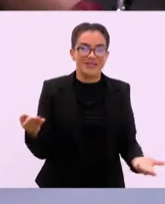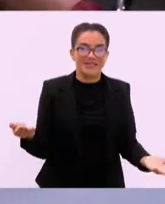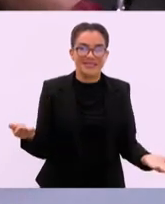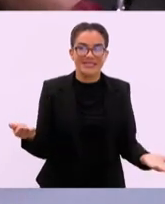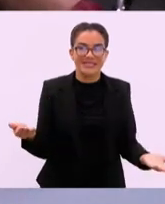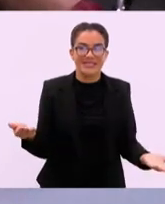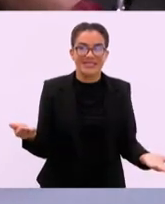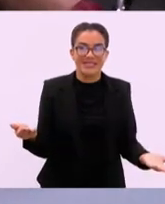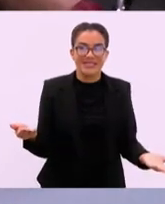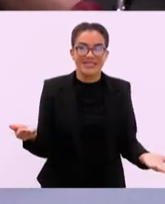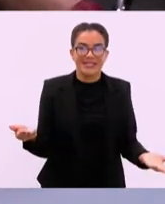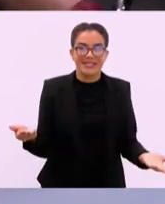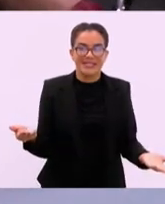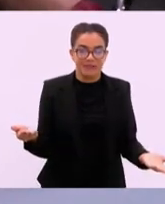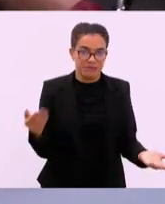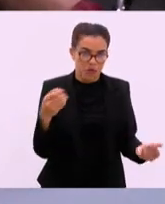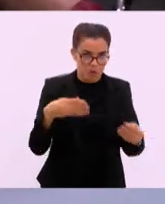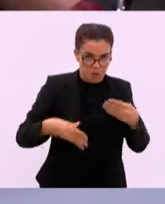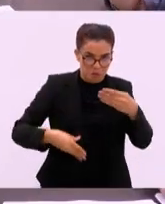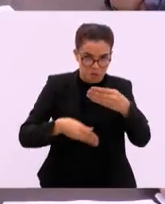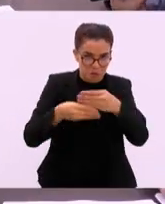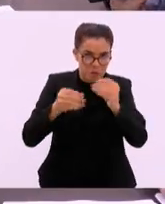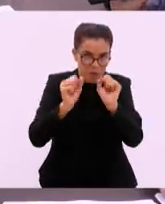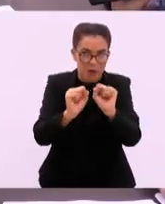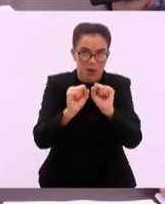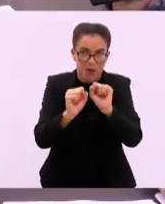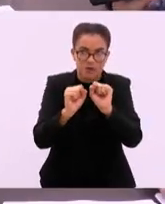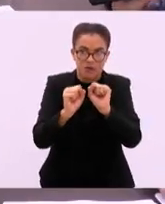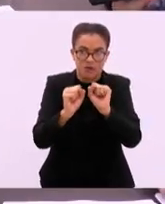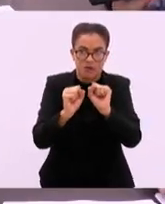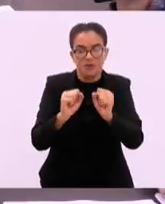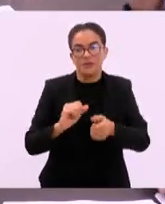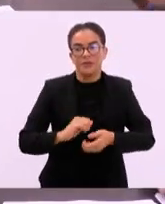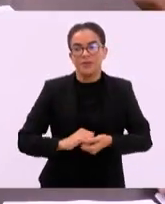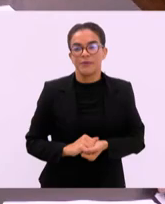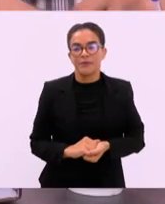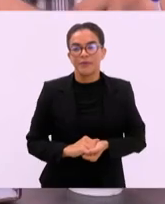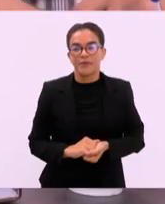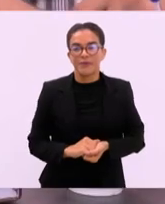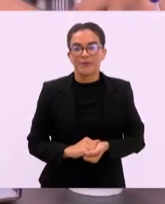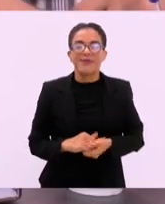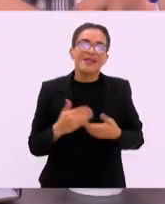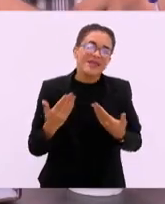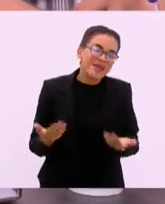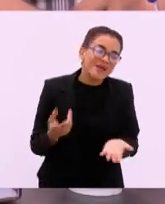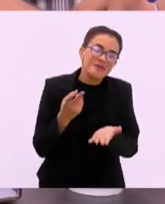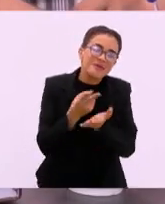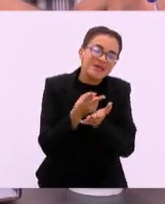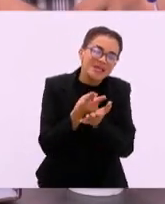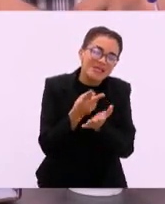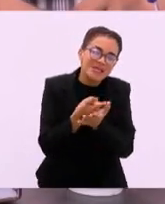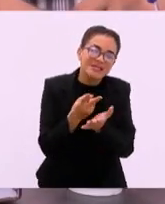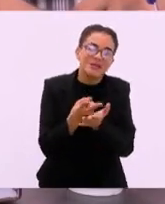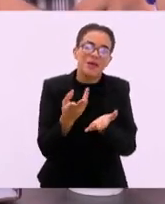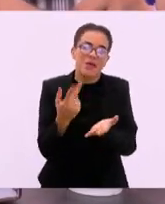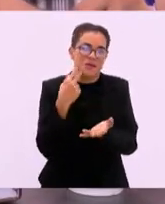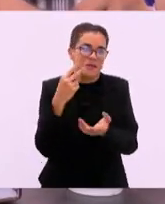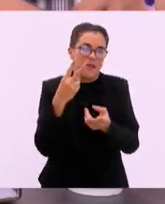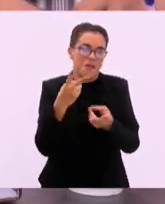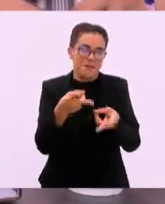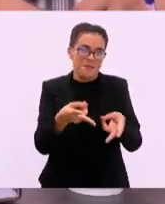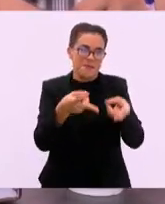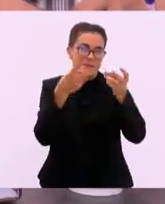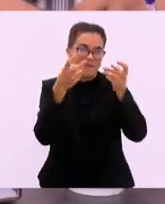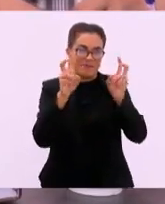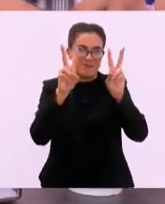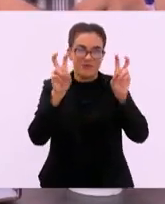Mas o Vossa Excelência me concede uma parte do aparte? Claro, a então, palavra é sua. Tá bom, mas mesmo, eu também tenho a mesma visão de Vossa Excelência sobre